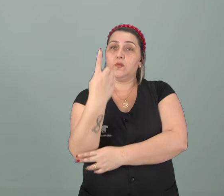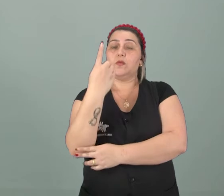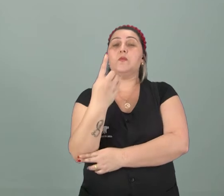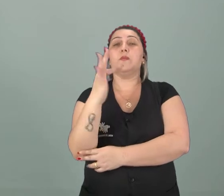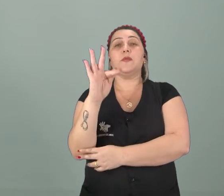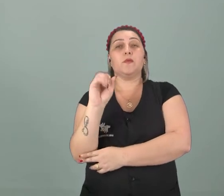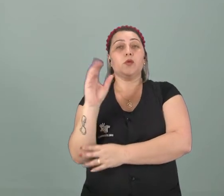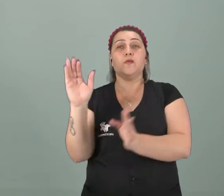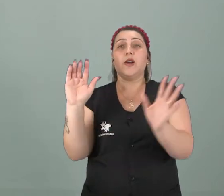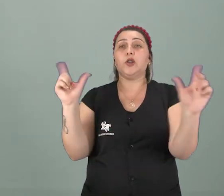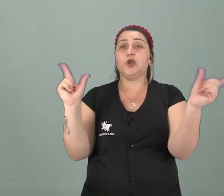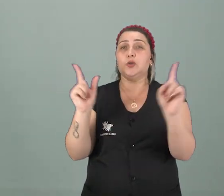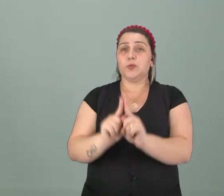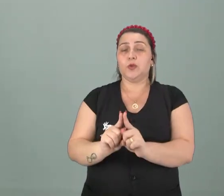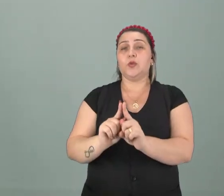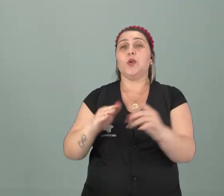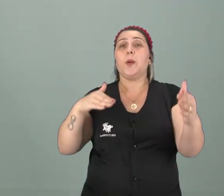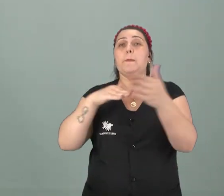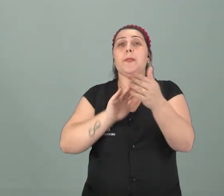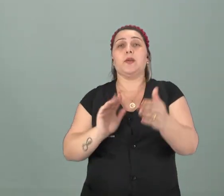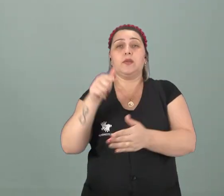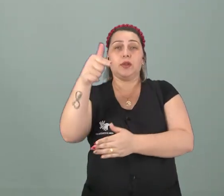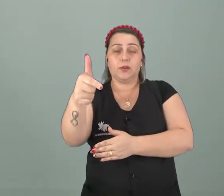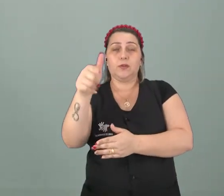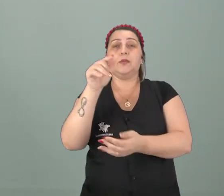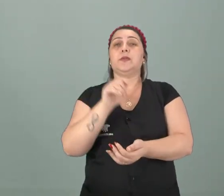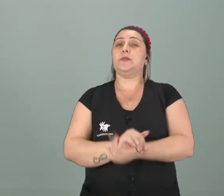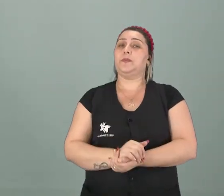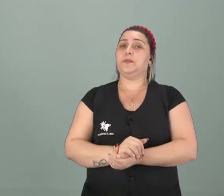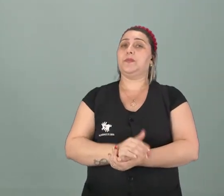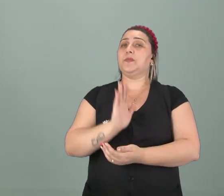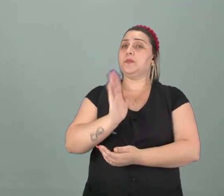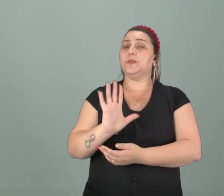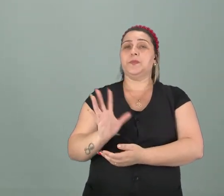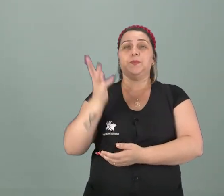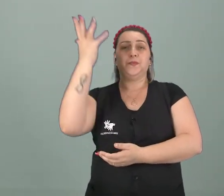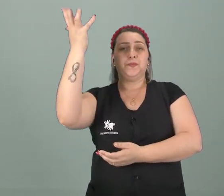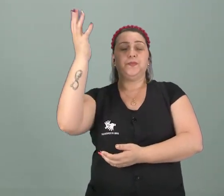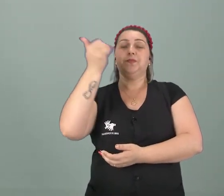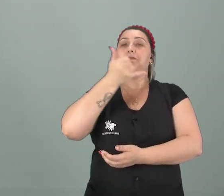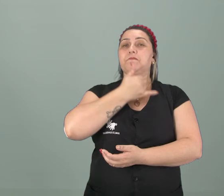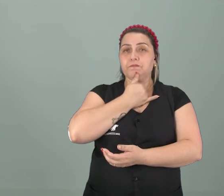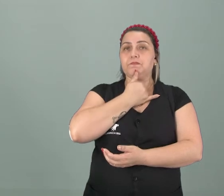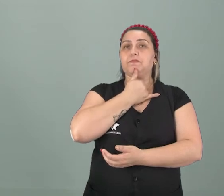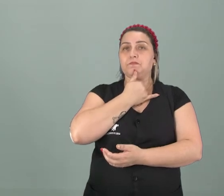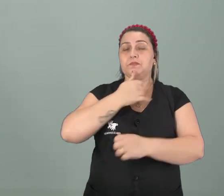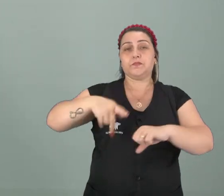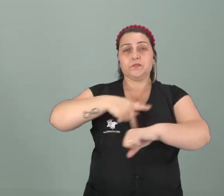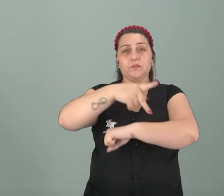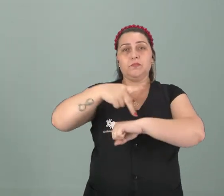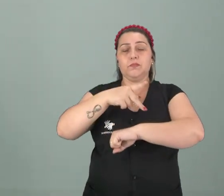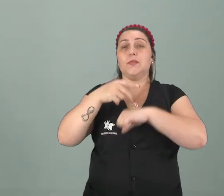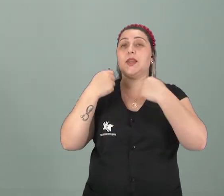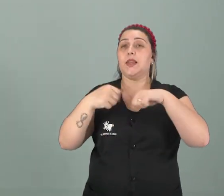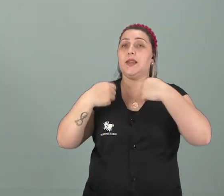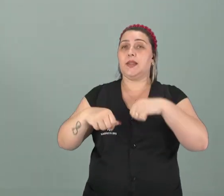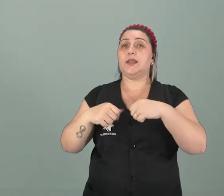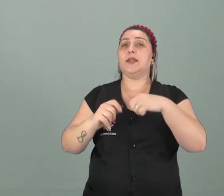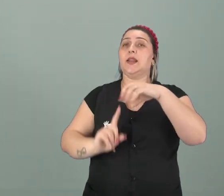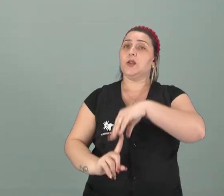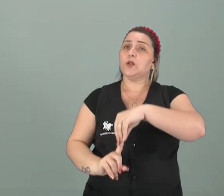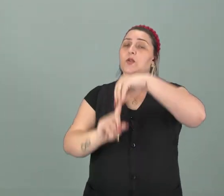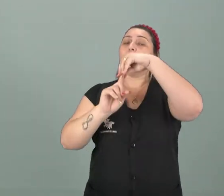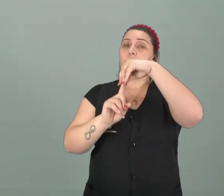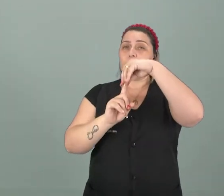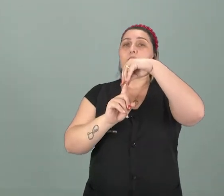fonte vai minimizar o impacto da outra, né? Ao contrário do que acontece, infelizmente, hoje em dia, de um país depender unicamente de um